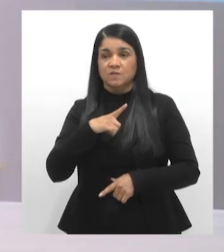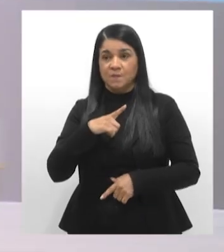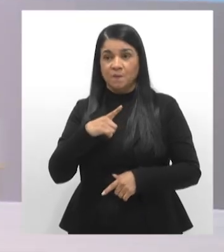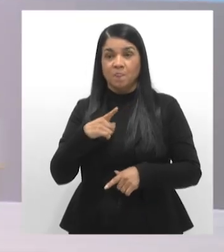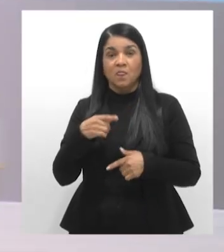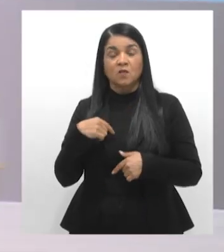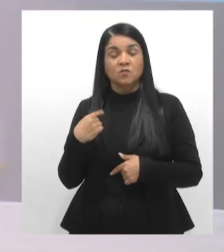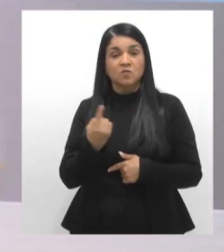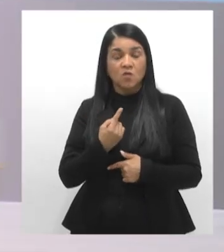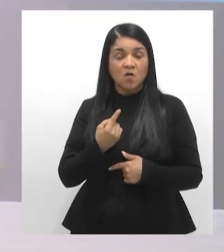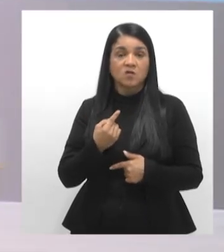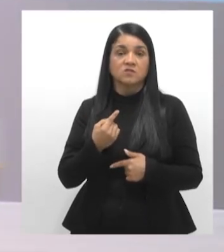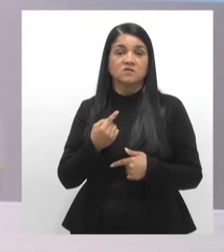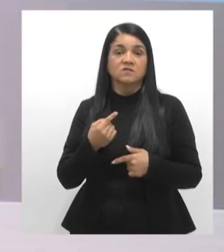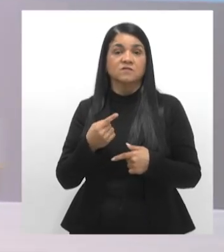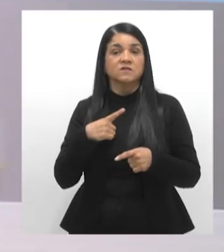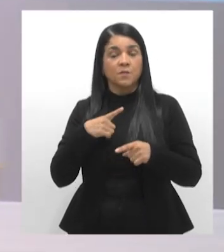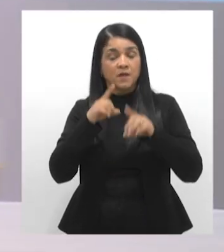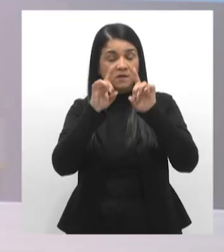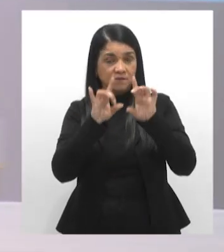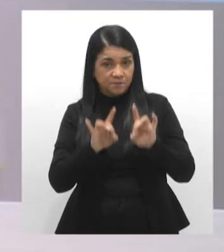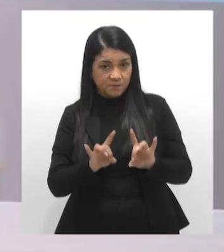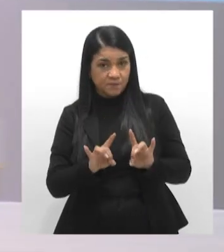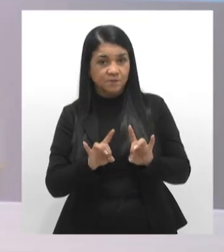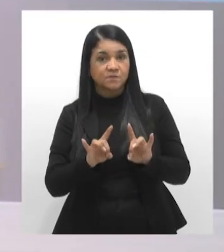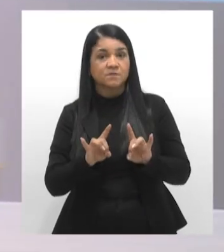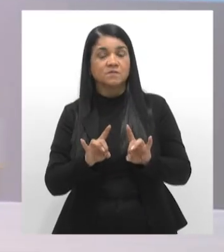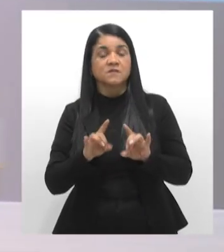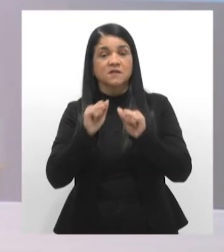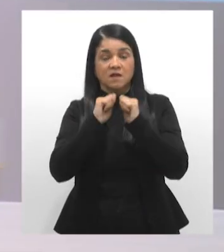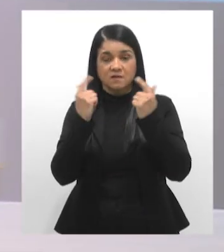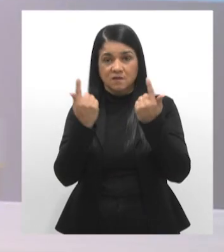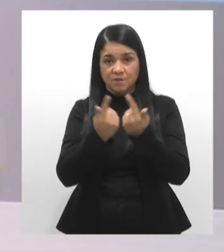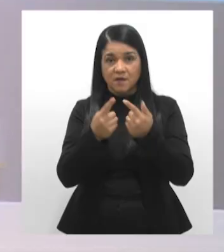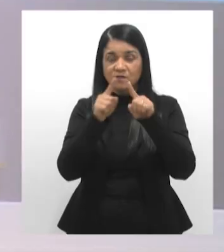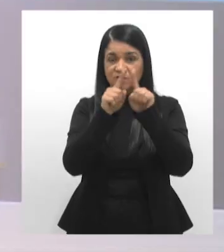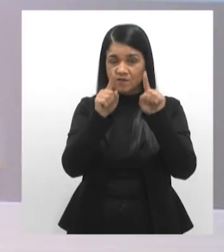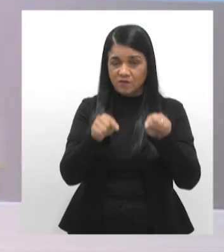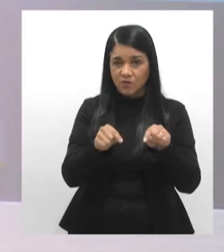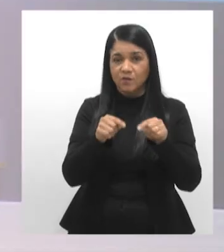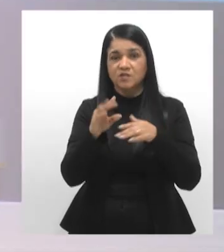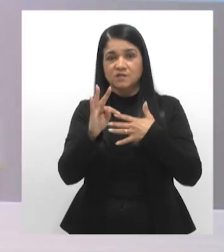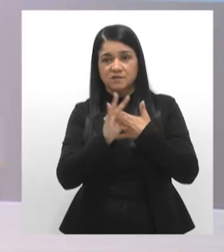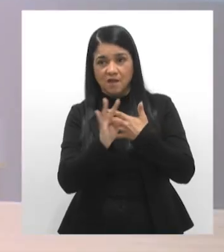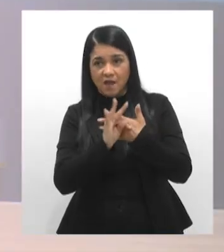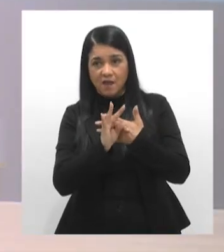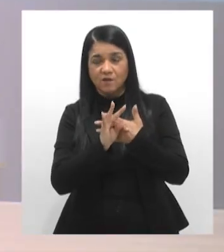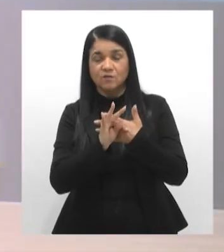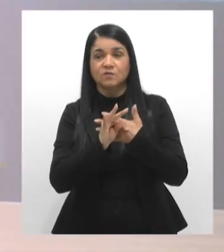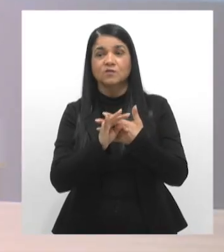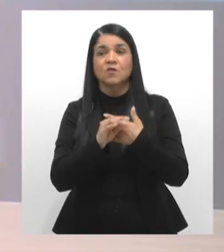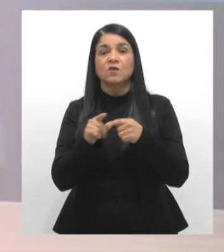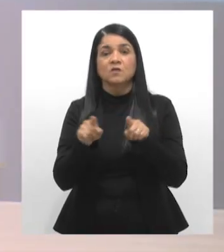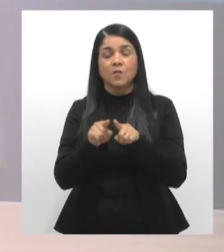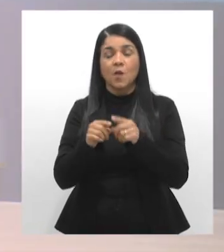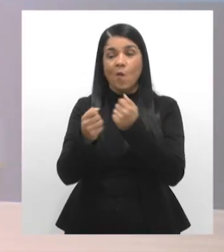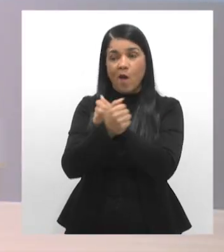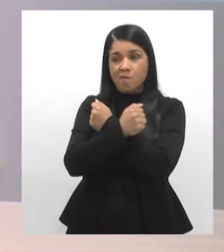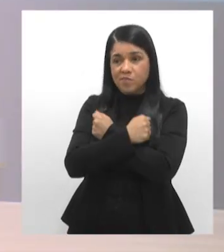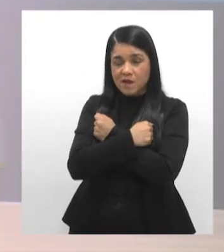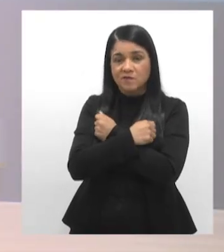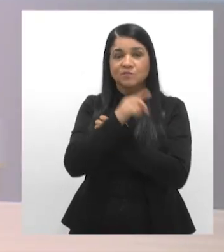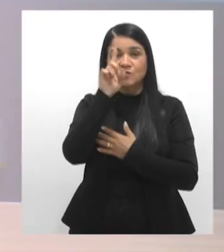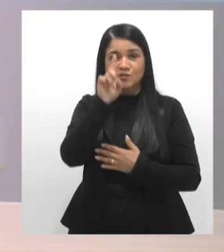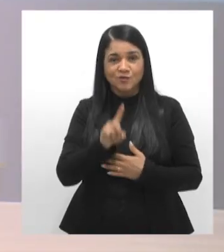o jurisdicionado, e aqui, especificamente, na Assembleia, para os servidores, para os técnicos. Também trazer um abraço da diretora da Escola